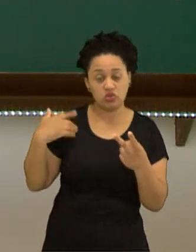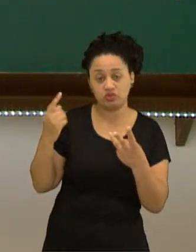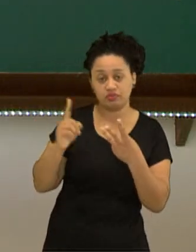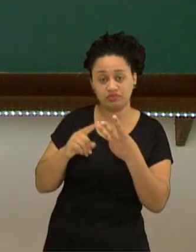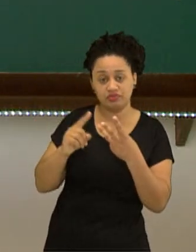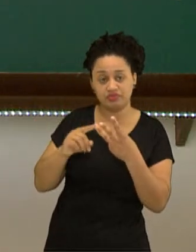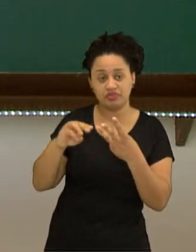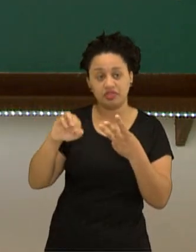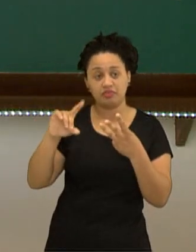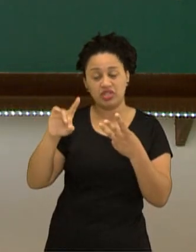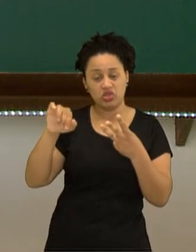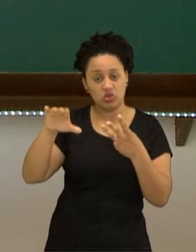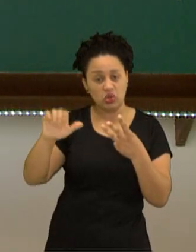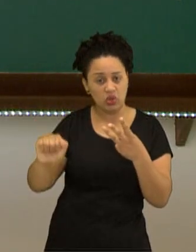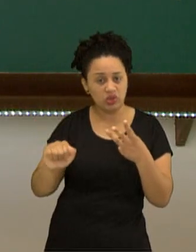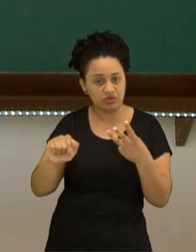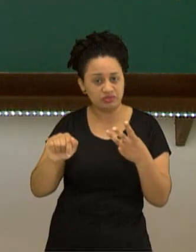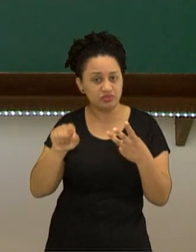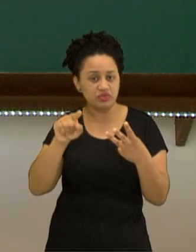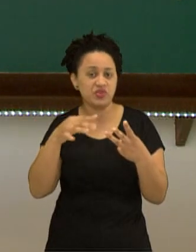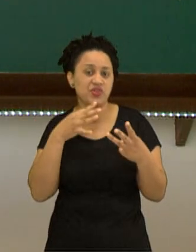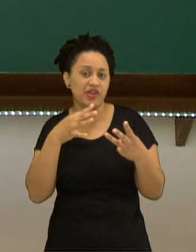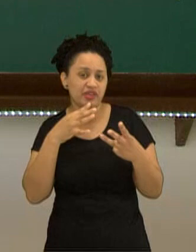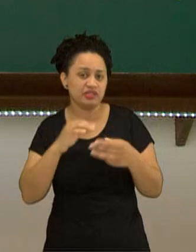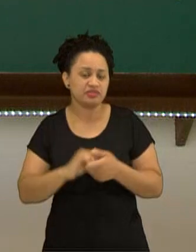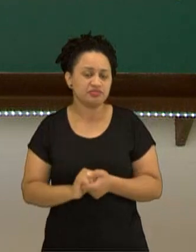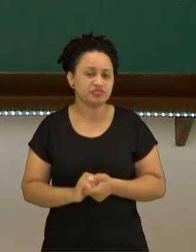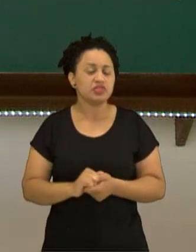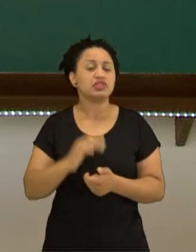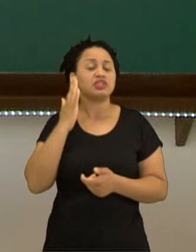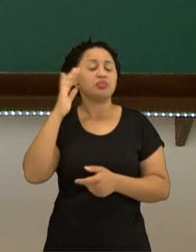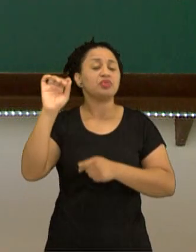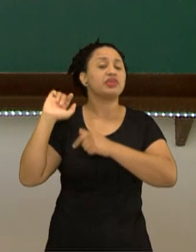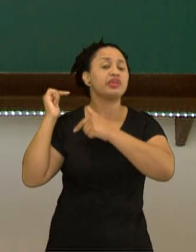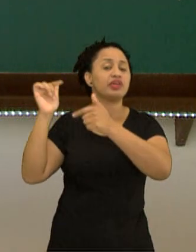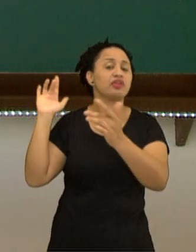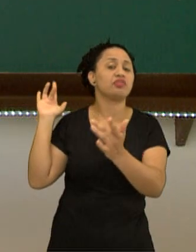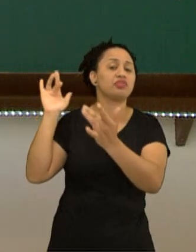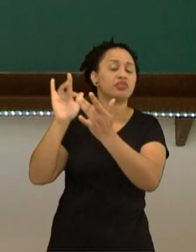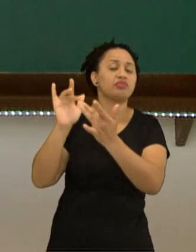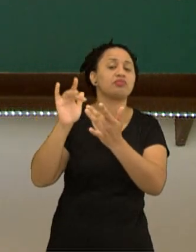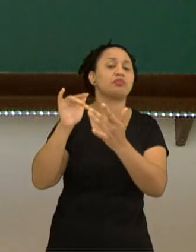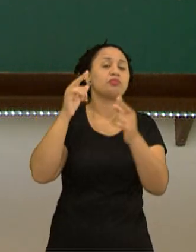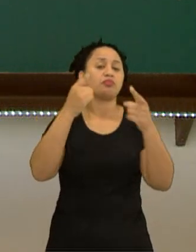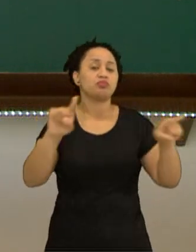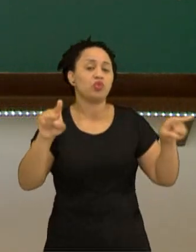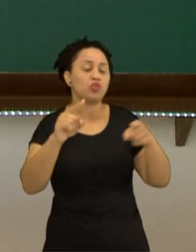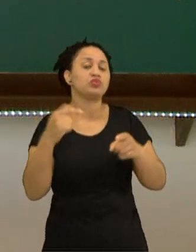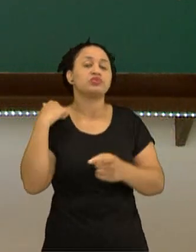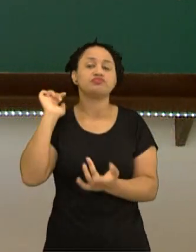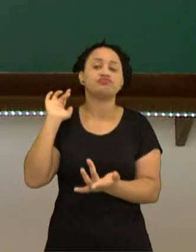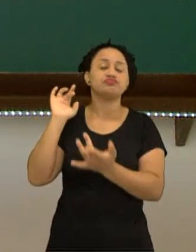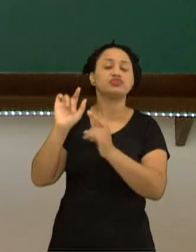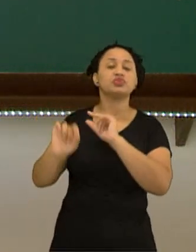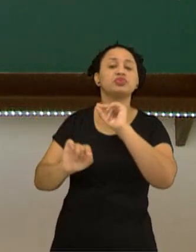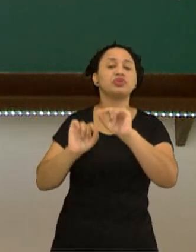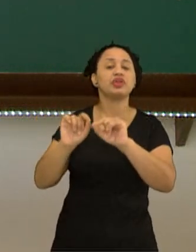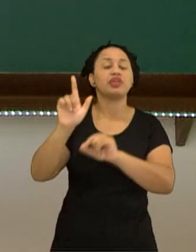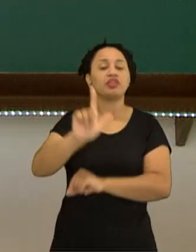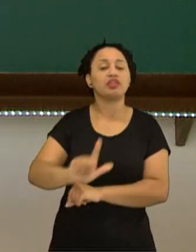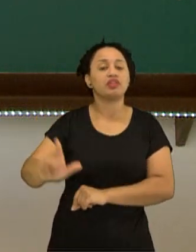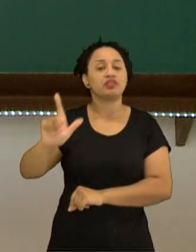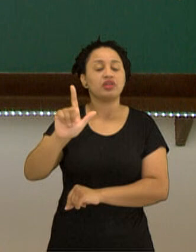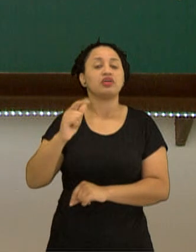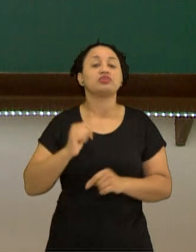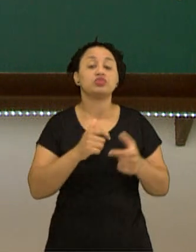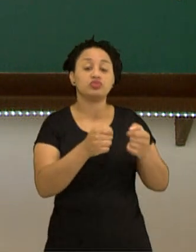explicar o que é um clássico? O que é um clássico na música, um clássico da literatura, um clássico dos games, um